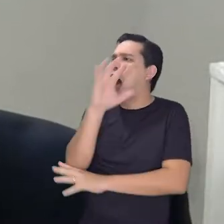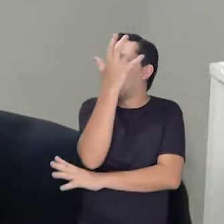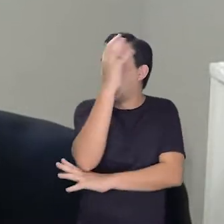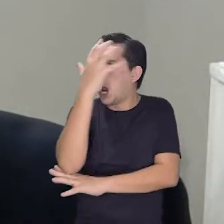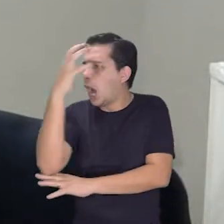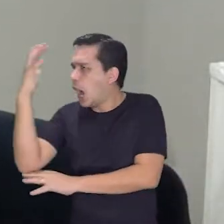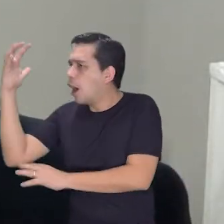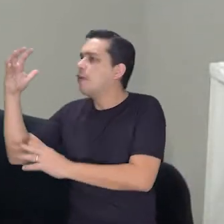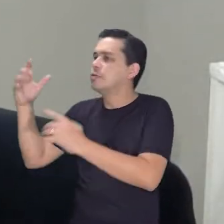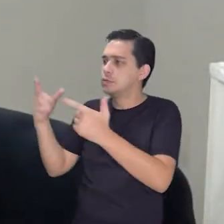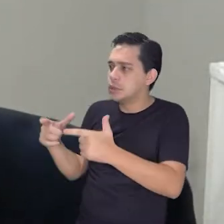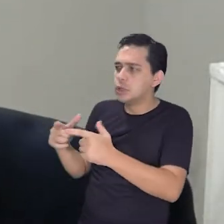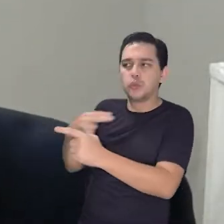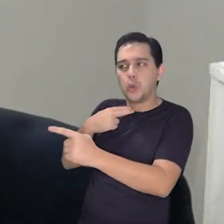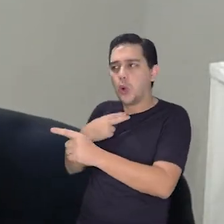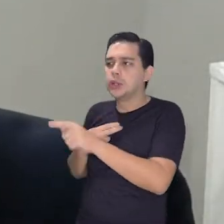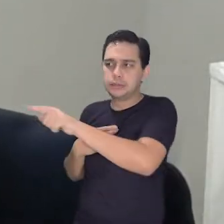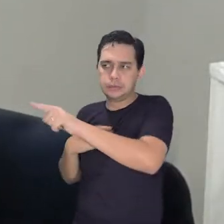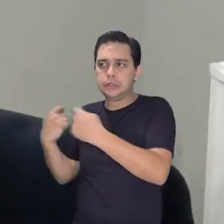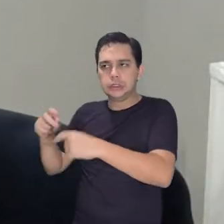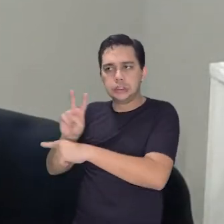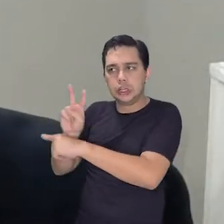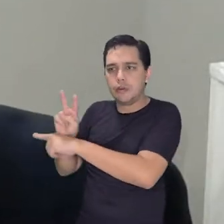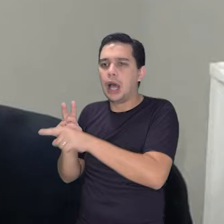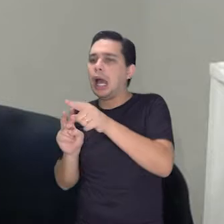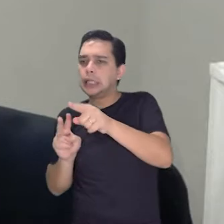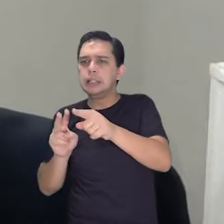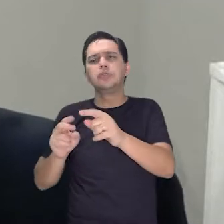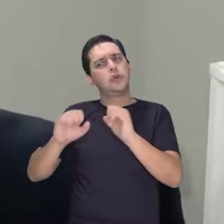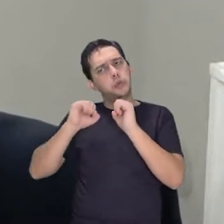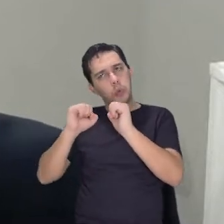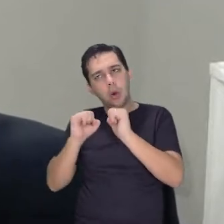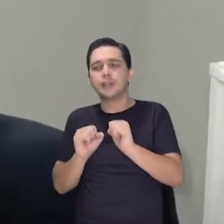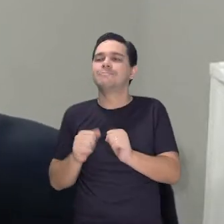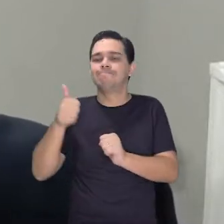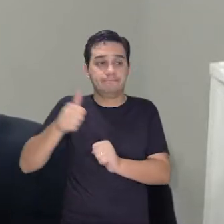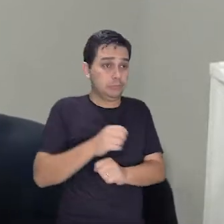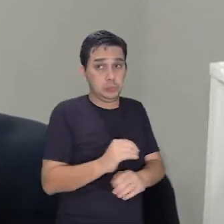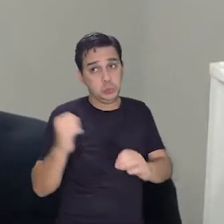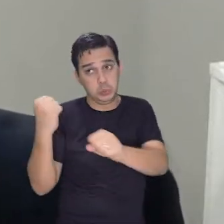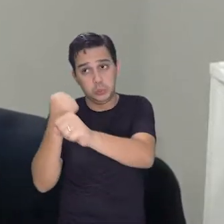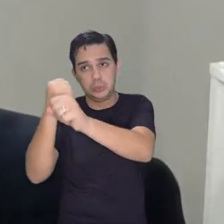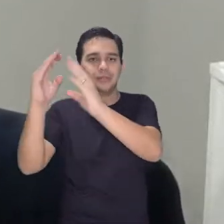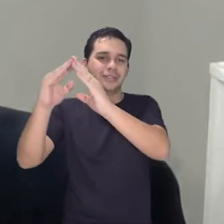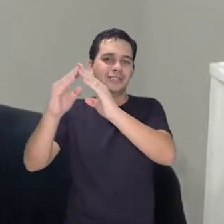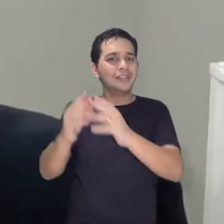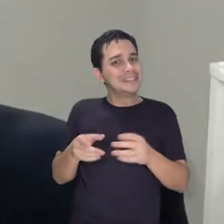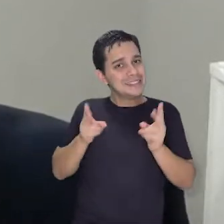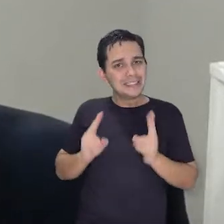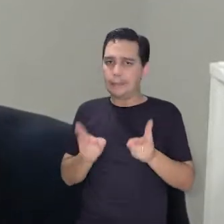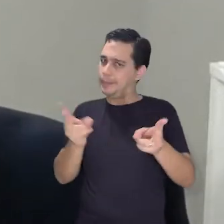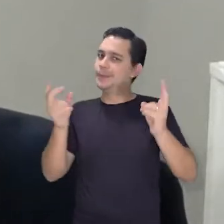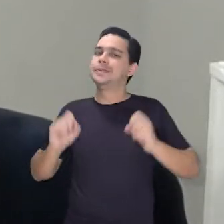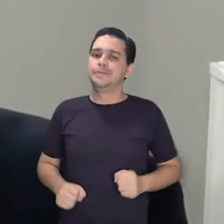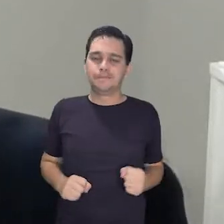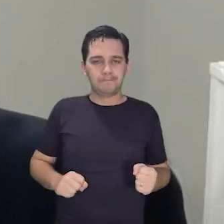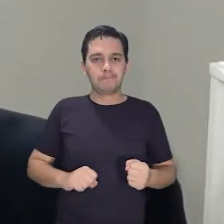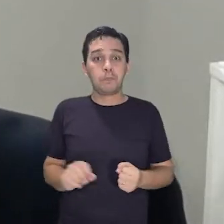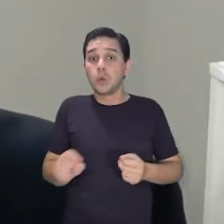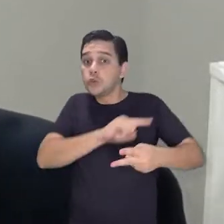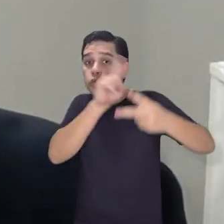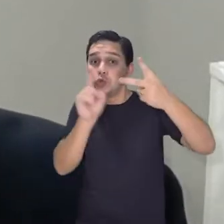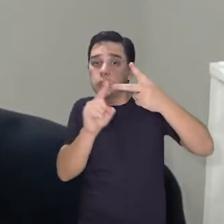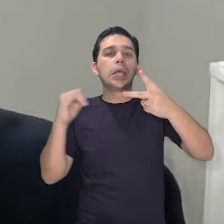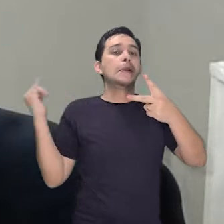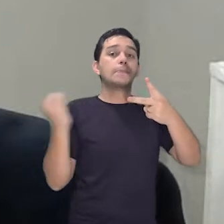inclusive, deve se sobrepor a outros direitos com igual estatura constitucional. Um outro ponto que eu destaco